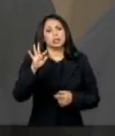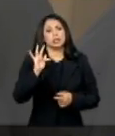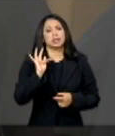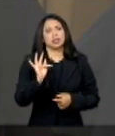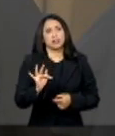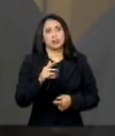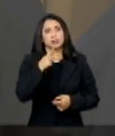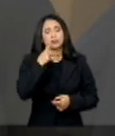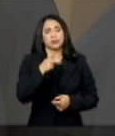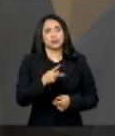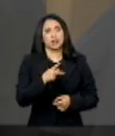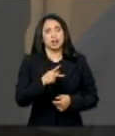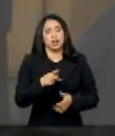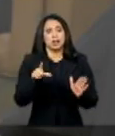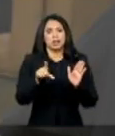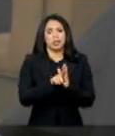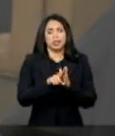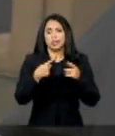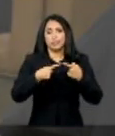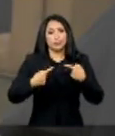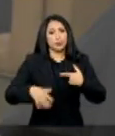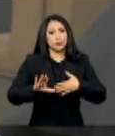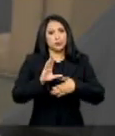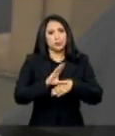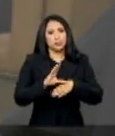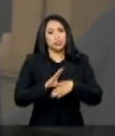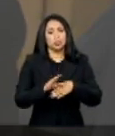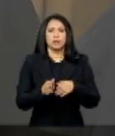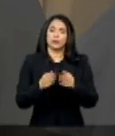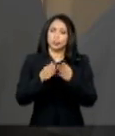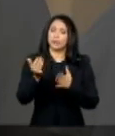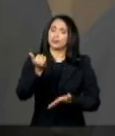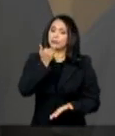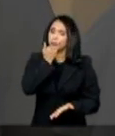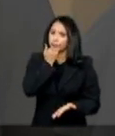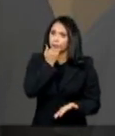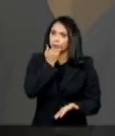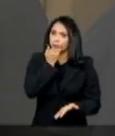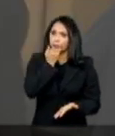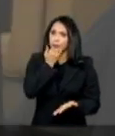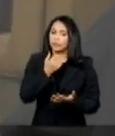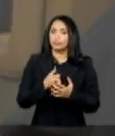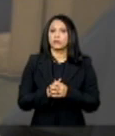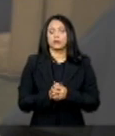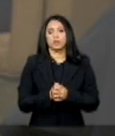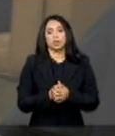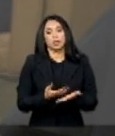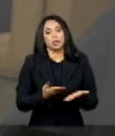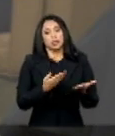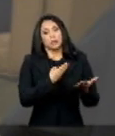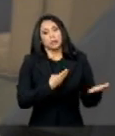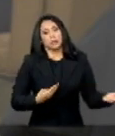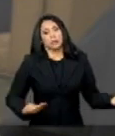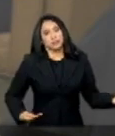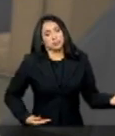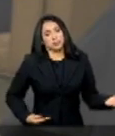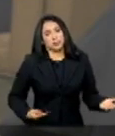flagrantemente inconstitucionais com a devida vênia excelências infelizmente